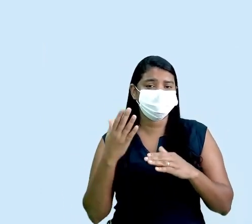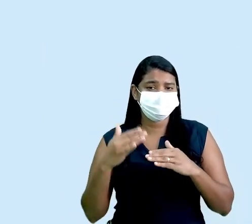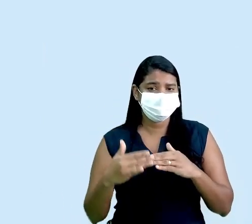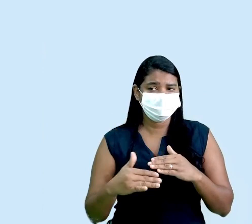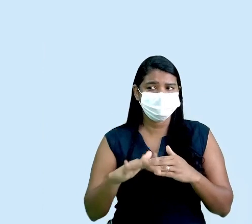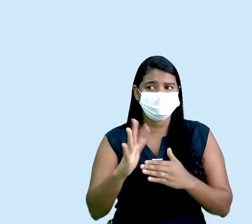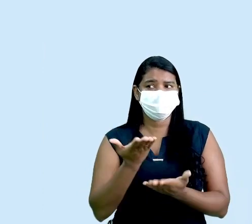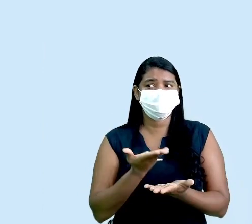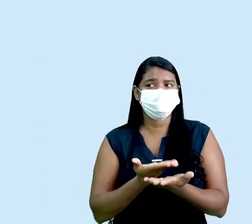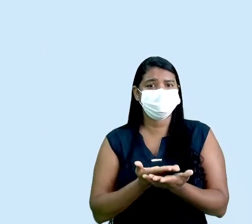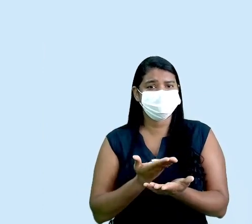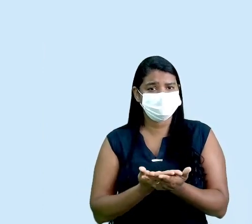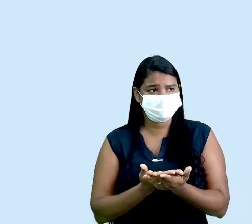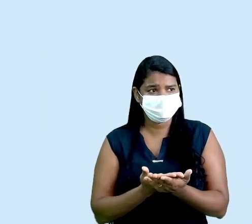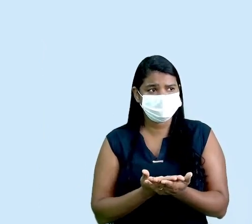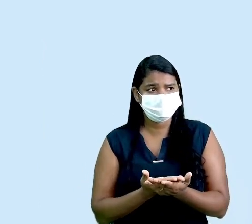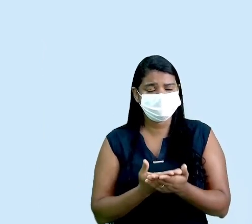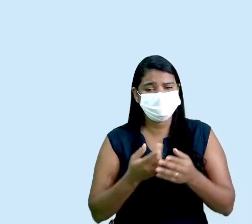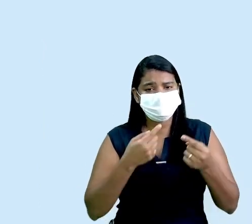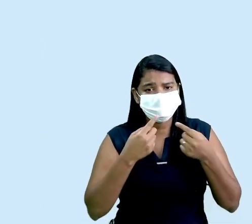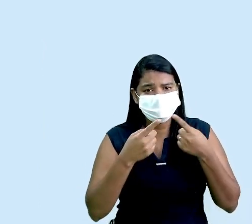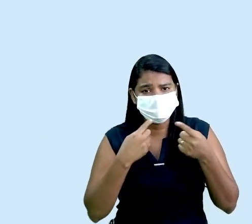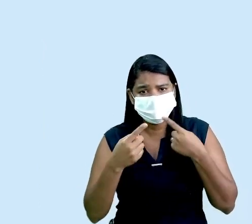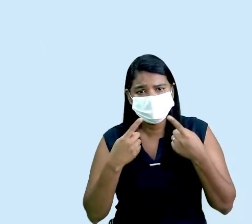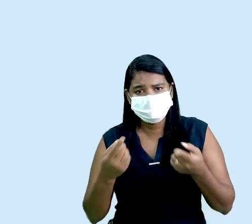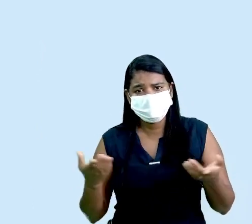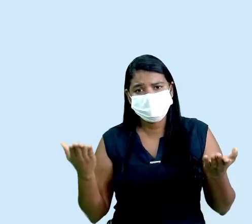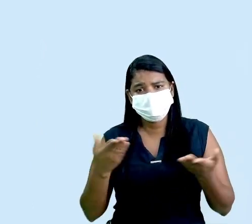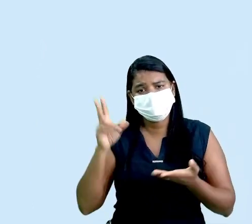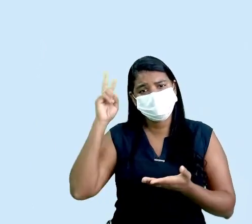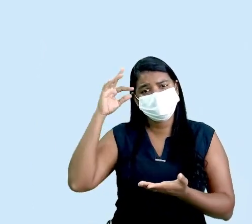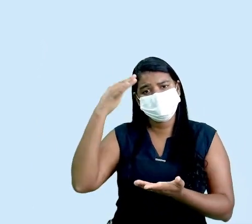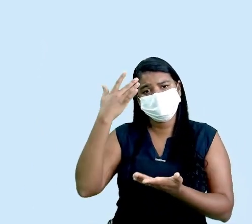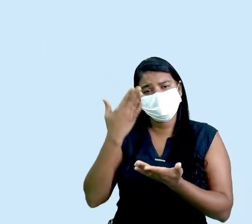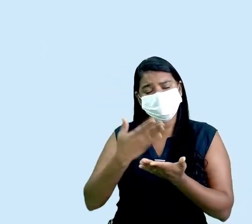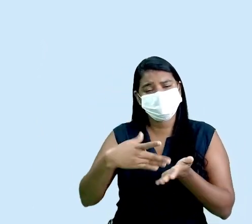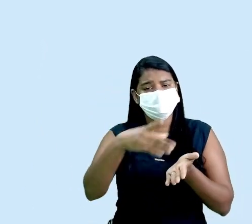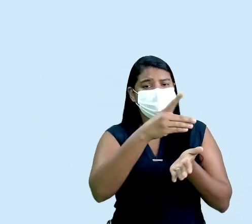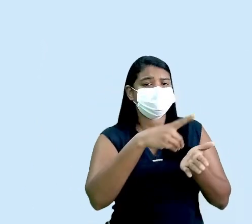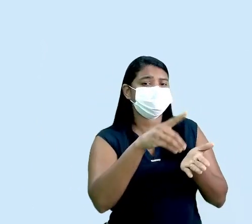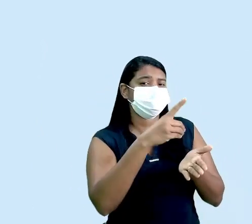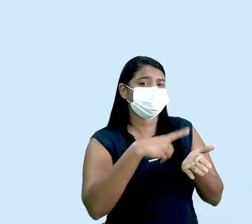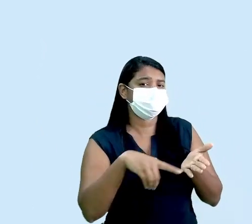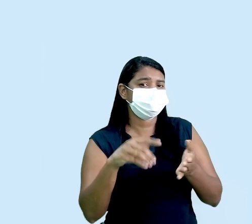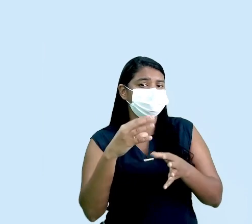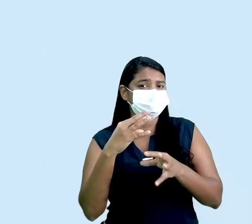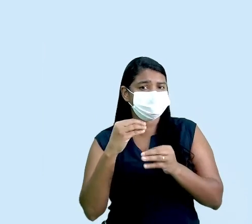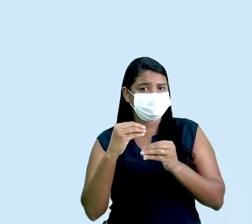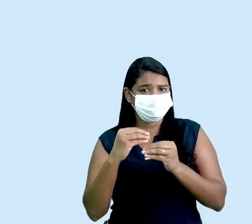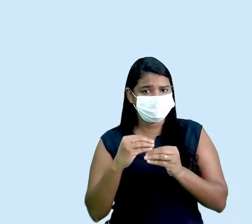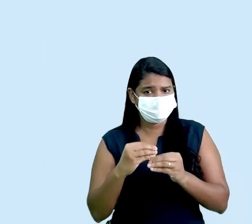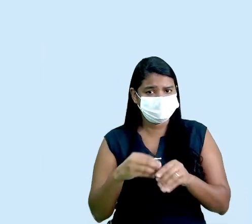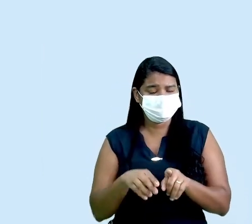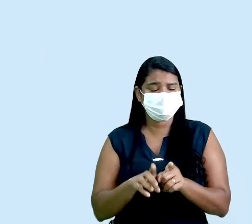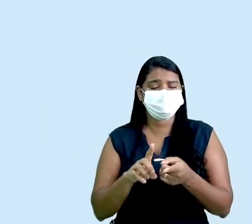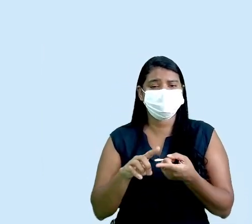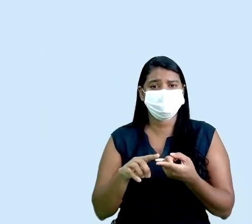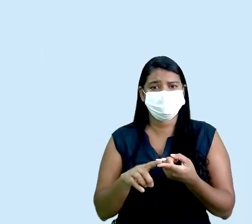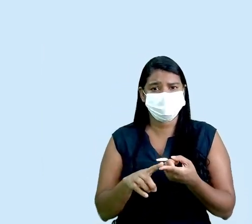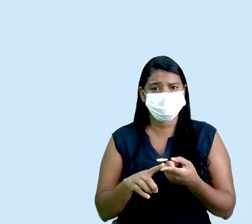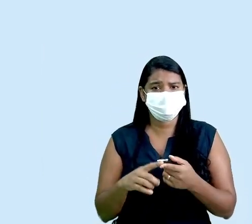continuar mais adiante discutindo essa questão da história do design e dos seus elementos compositivos e